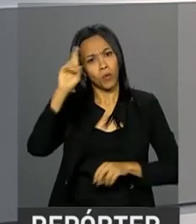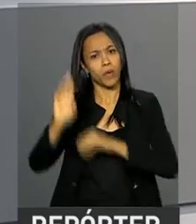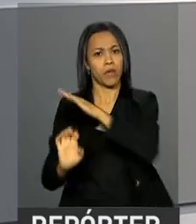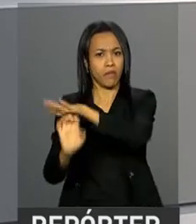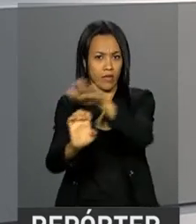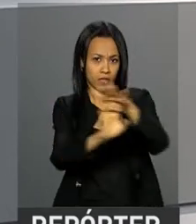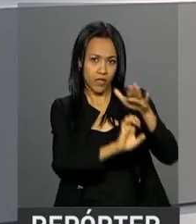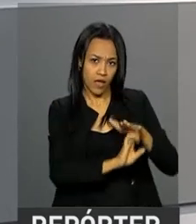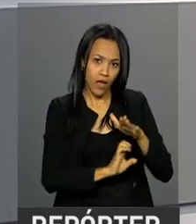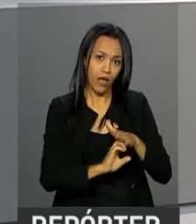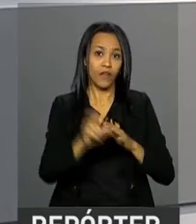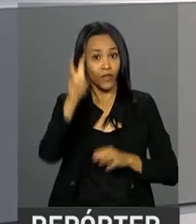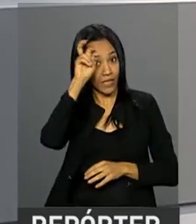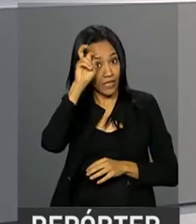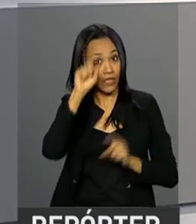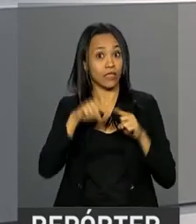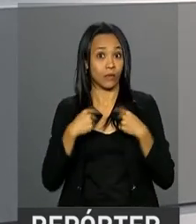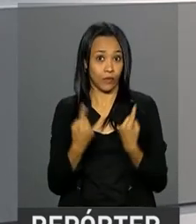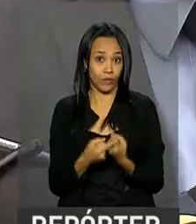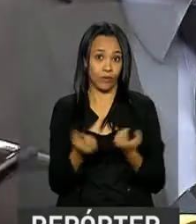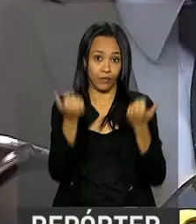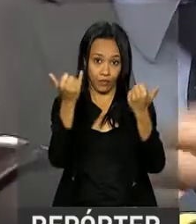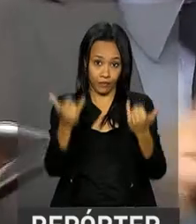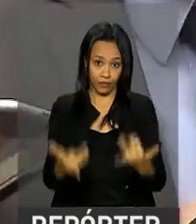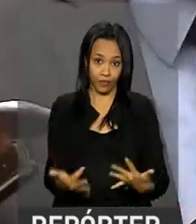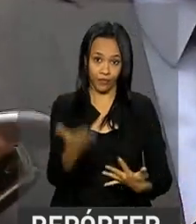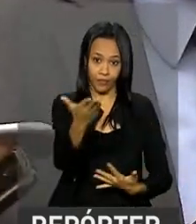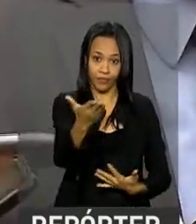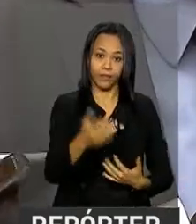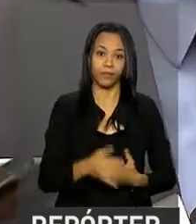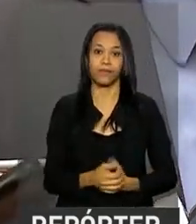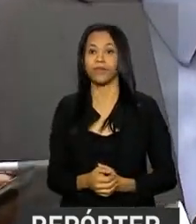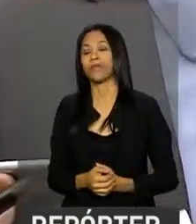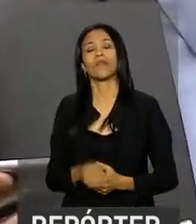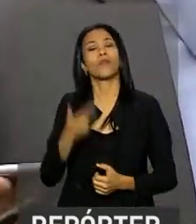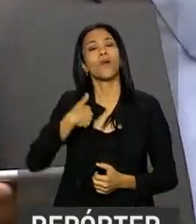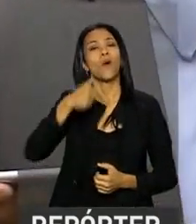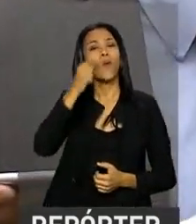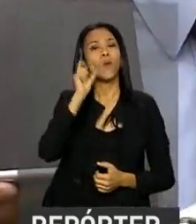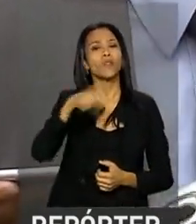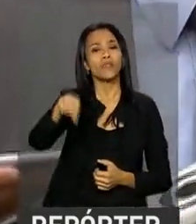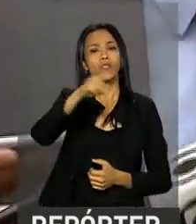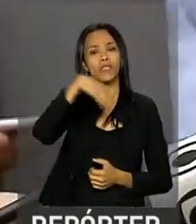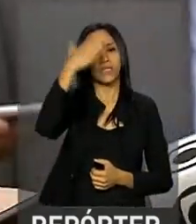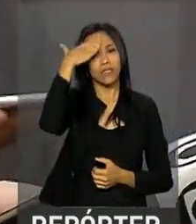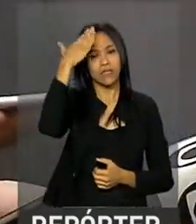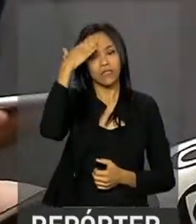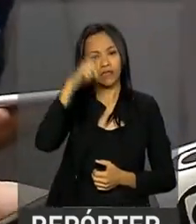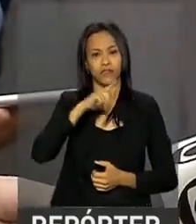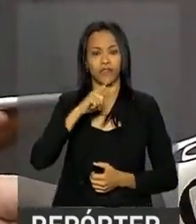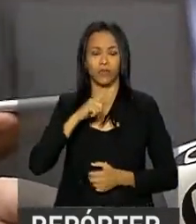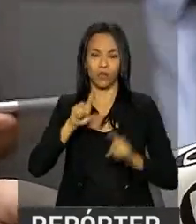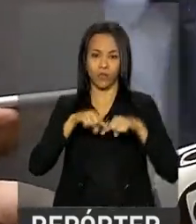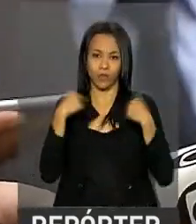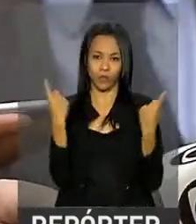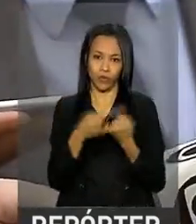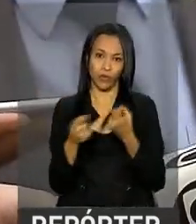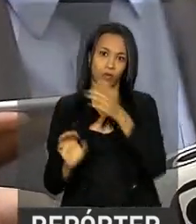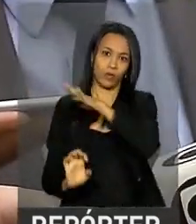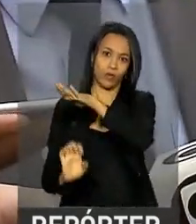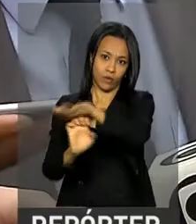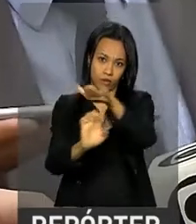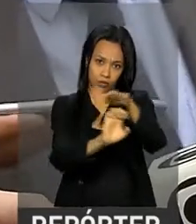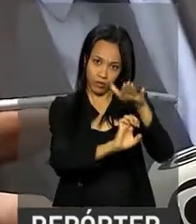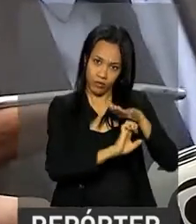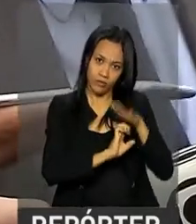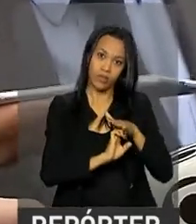realizadas nesta quinta feira ontem vocês sabem que nós fizemos uma reunião com os investidores moranguinhos do brasil